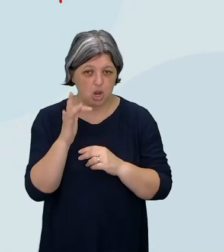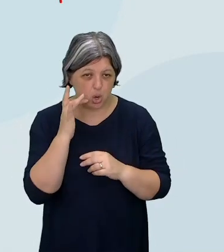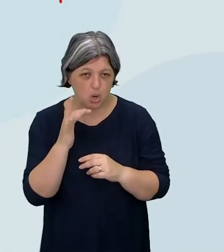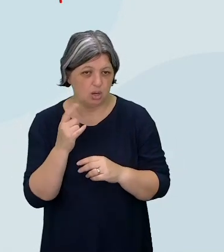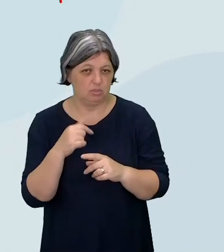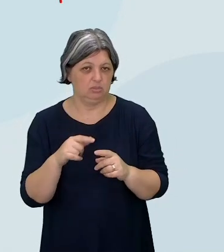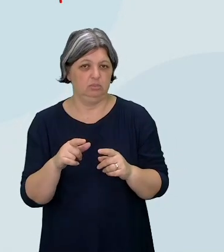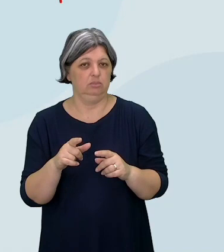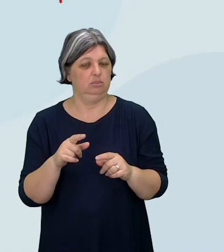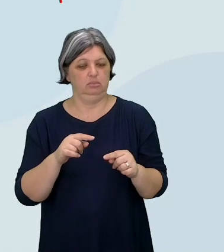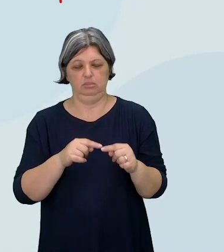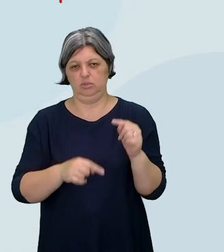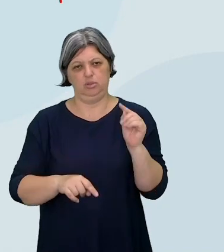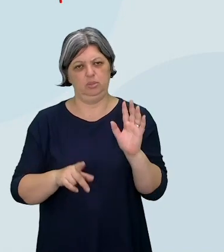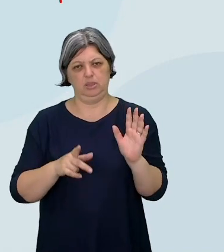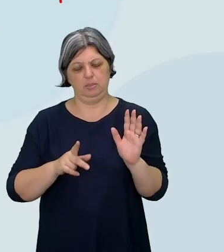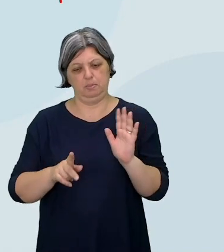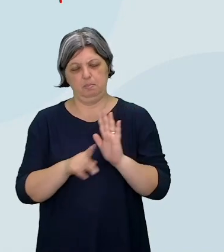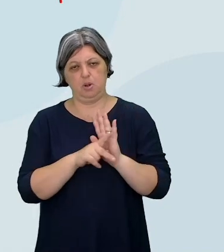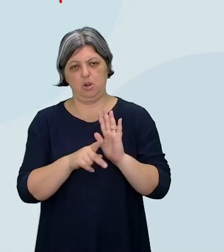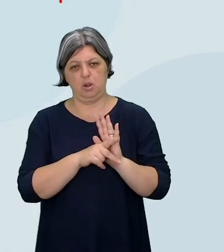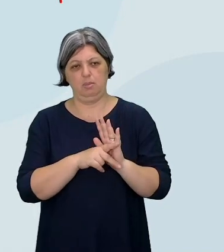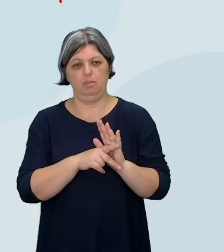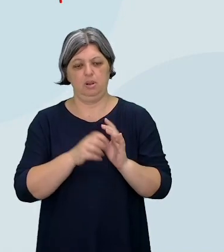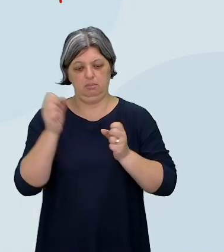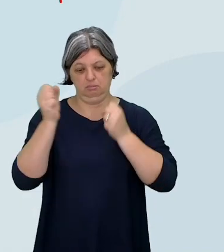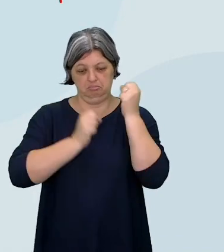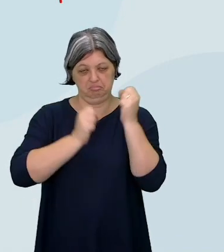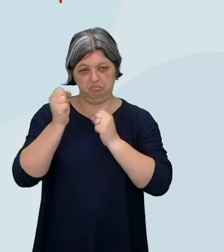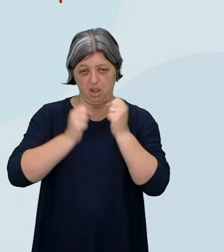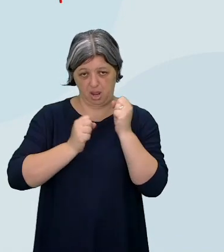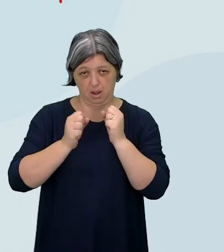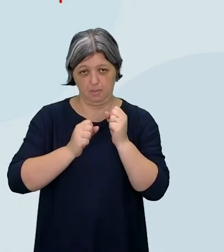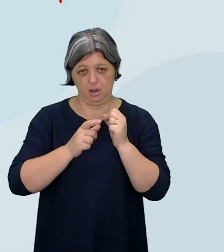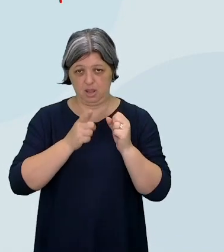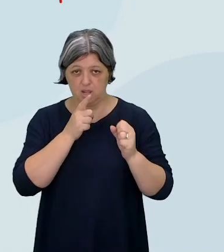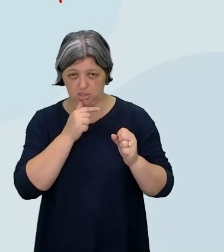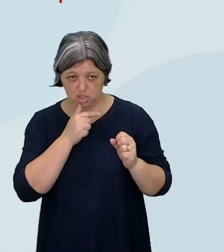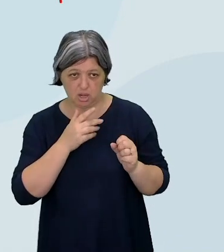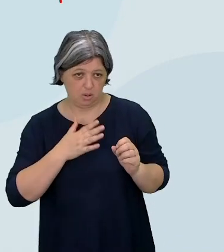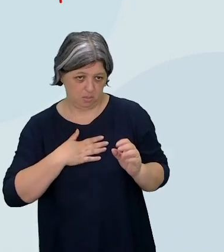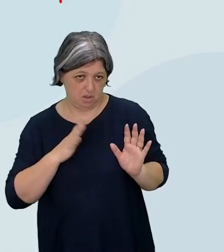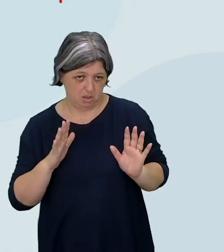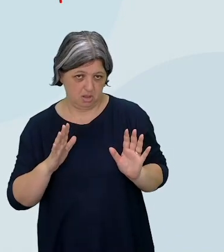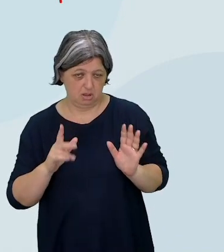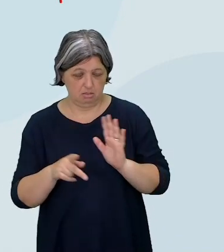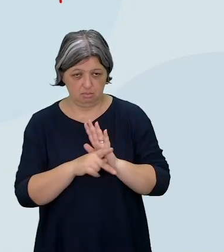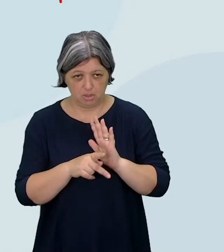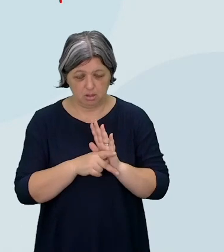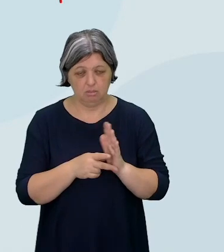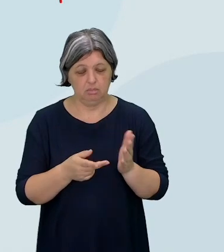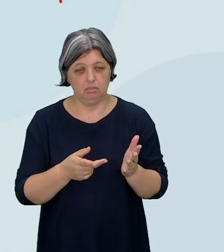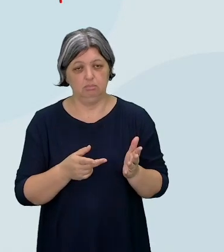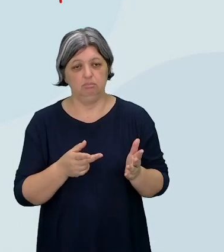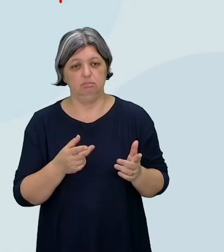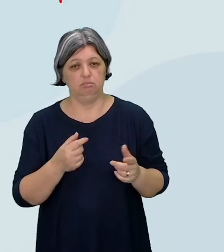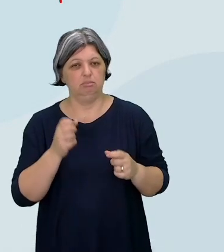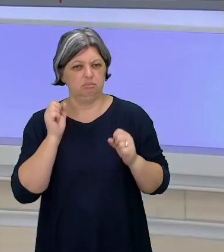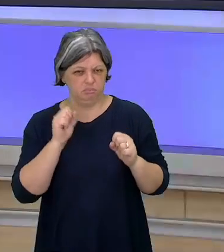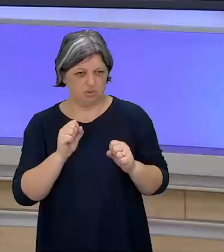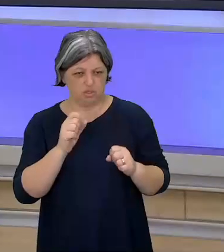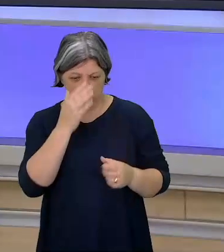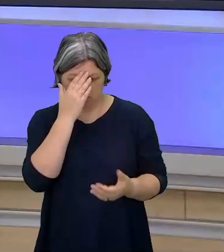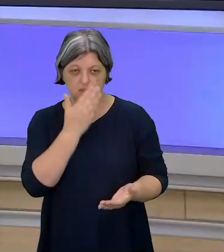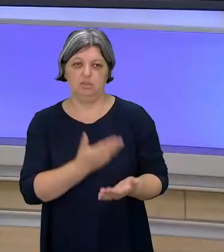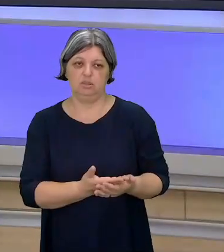a minha hidrelétrica. E assim, eu estou tirando isso, tá? Da revista FAPESP. Então, vocês podem confiar no que eu estou